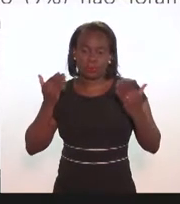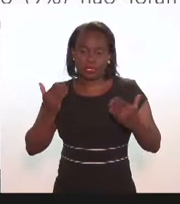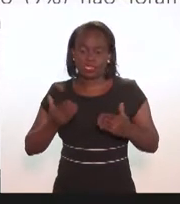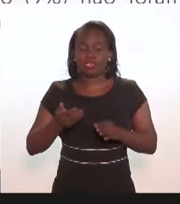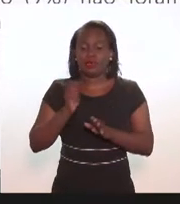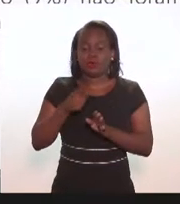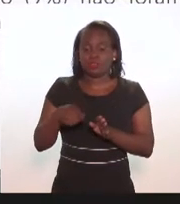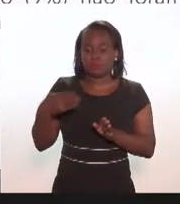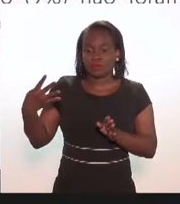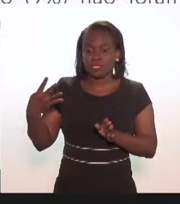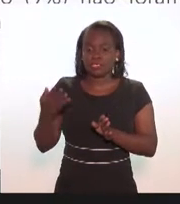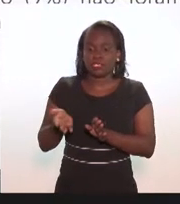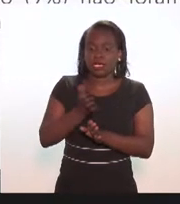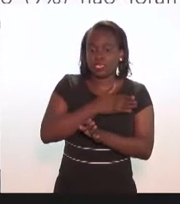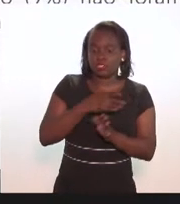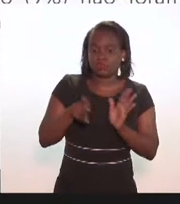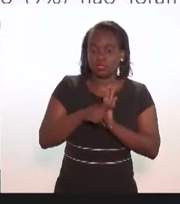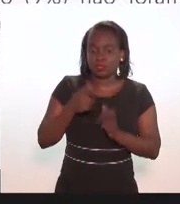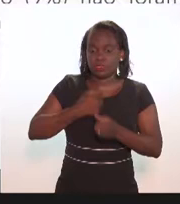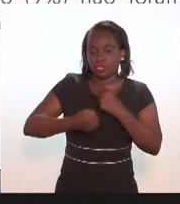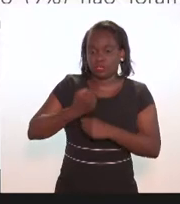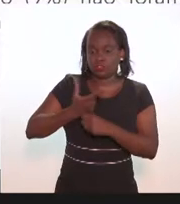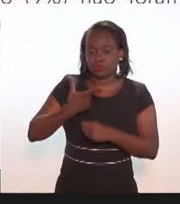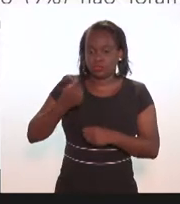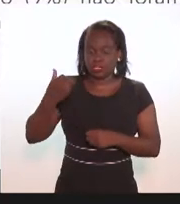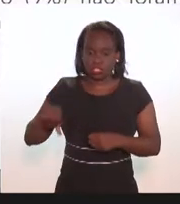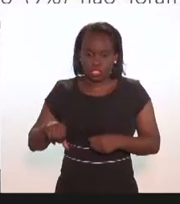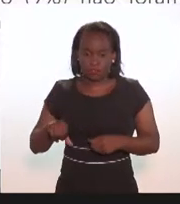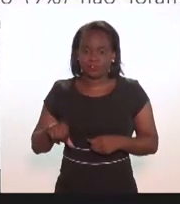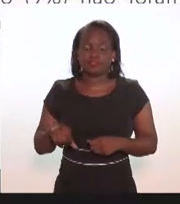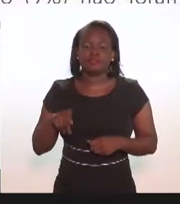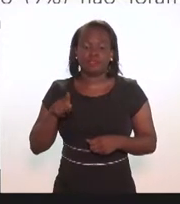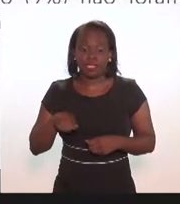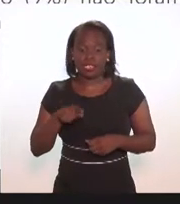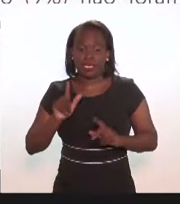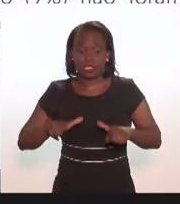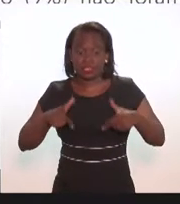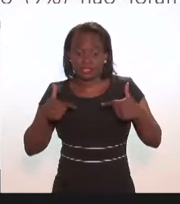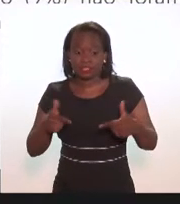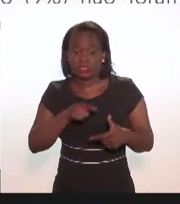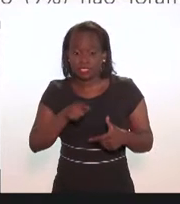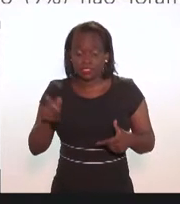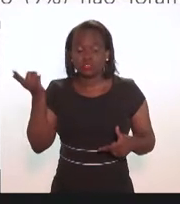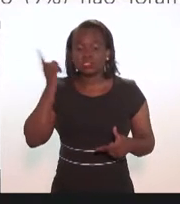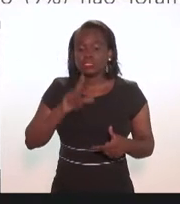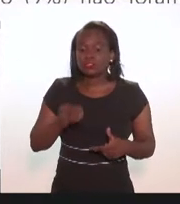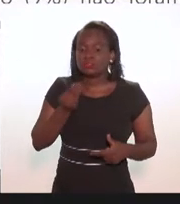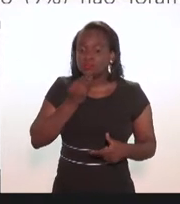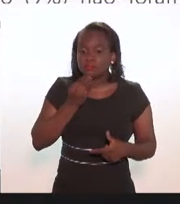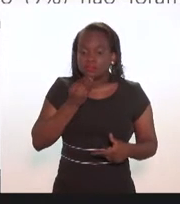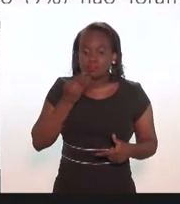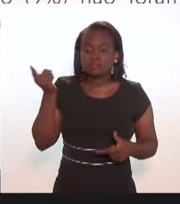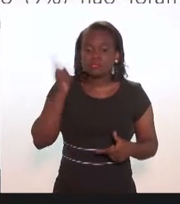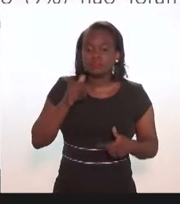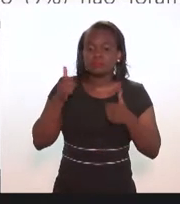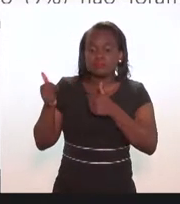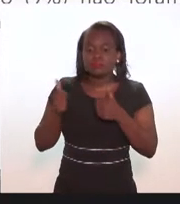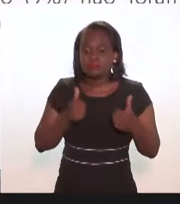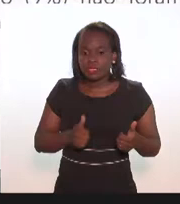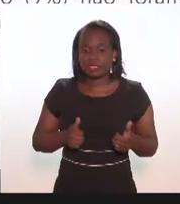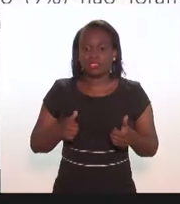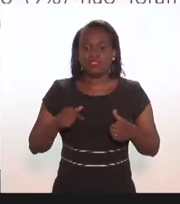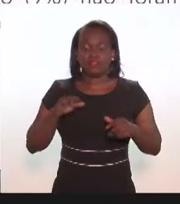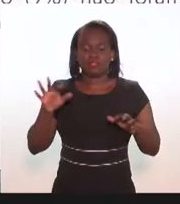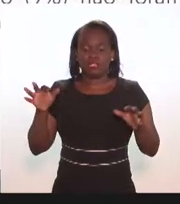últimos 4 meses de 2019. Foram essas ações que conseguiram, obviamente, viabilizaram a gente